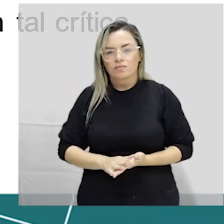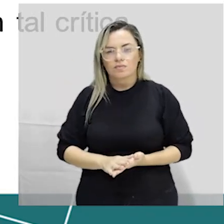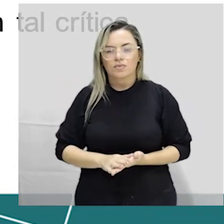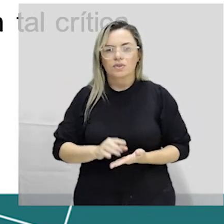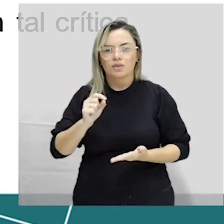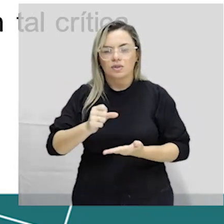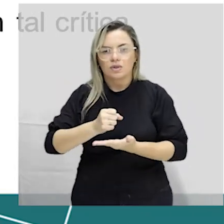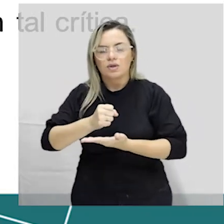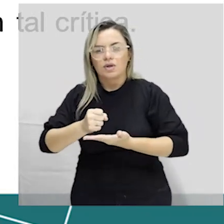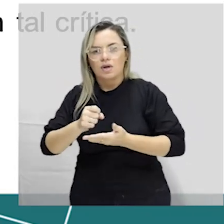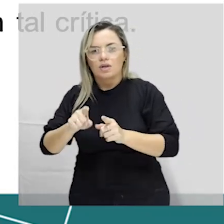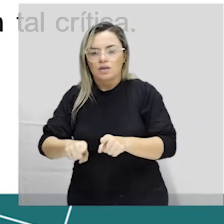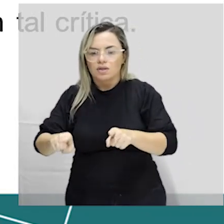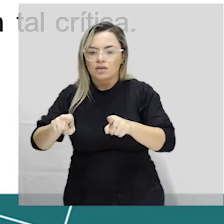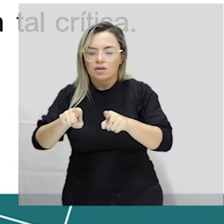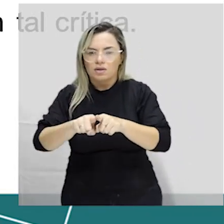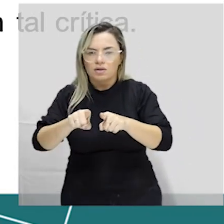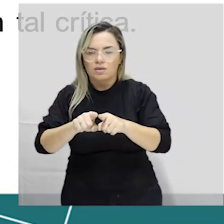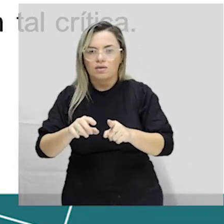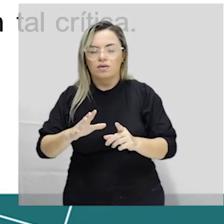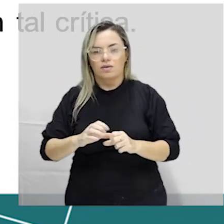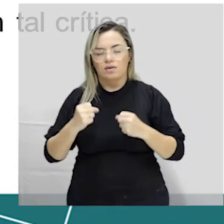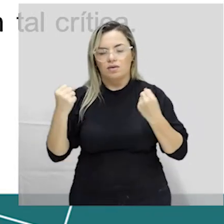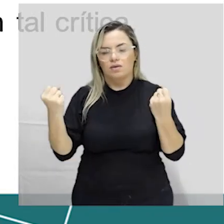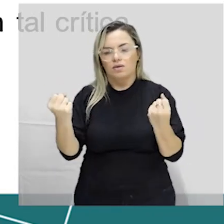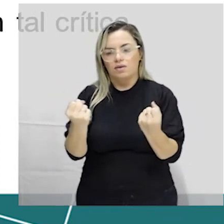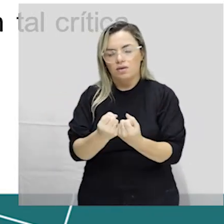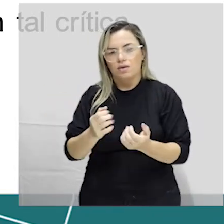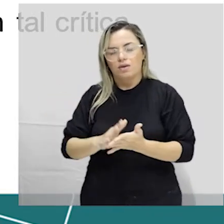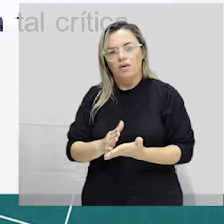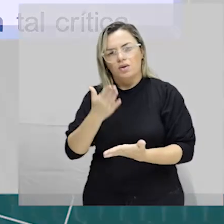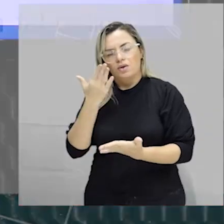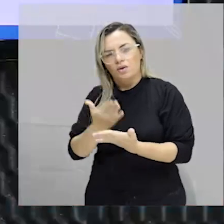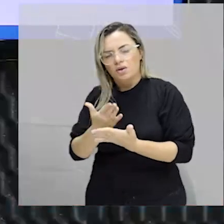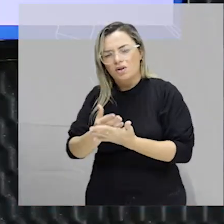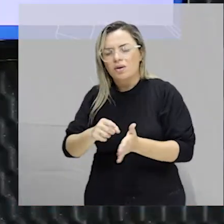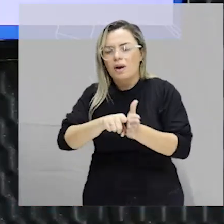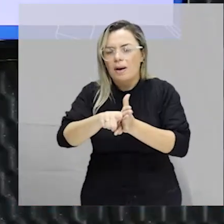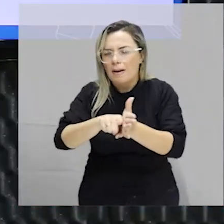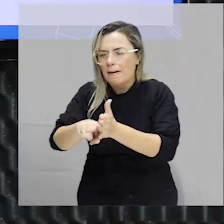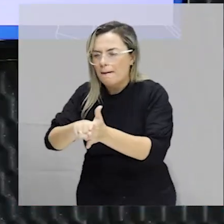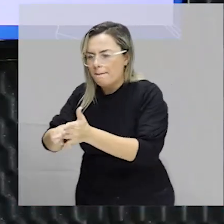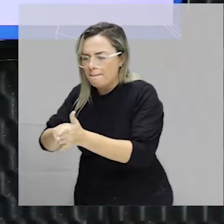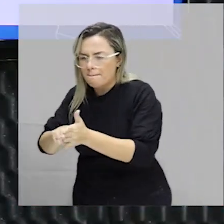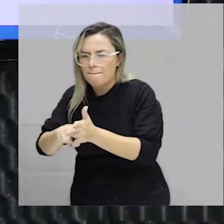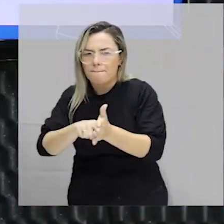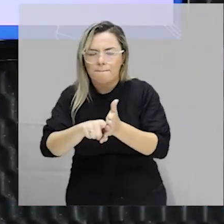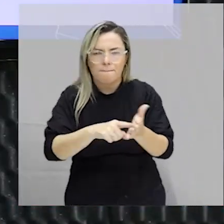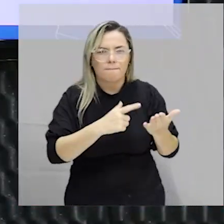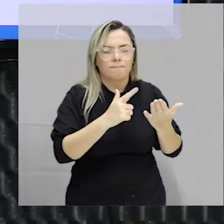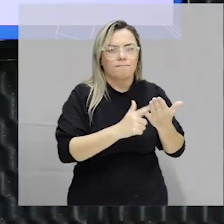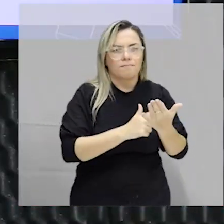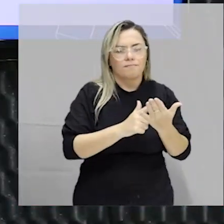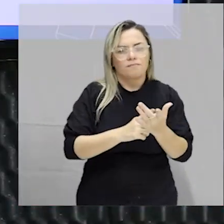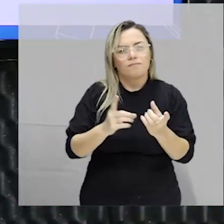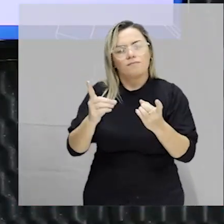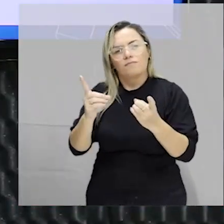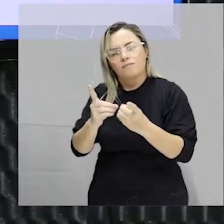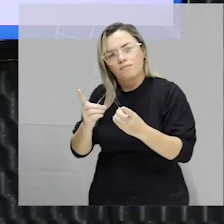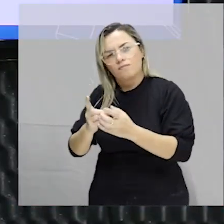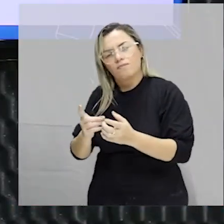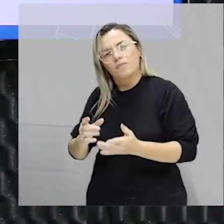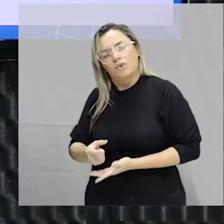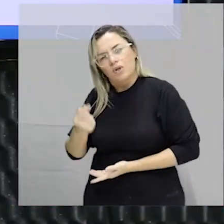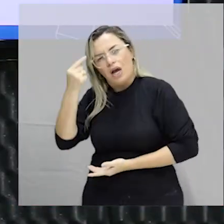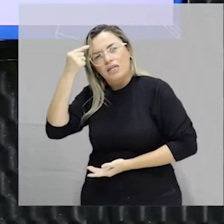econômica, uma análise também social. Mas não deixe também de estudar, de procurar outros materiais no seu livro didático sobre as ideias de